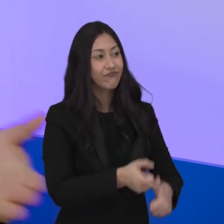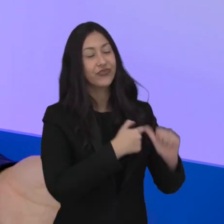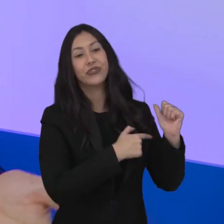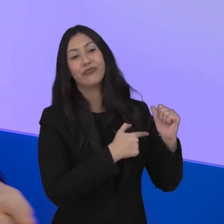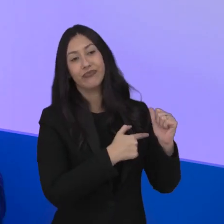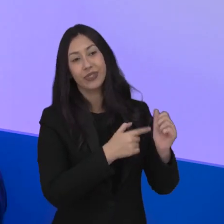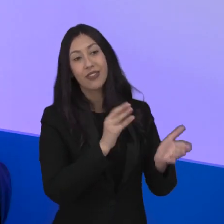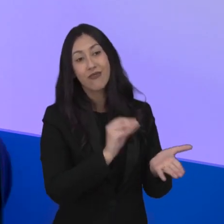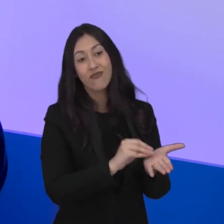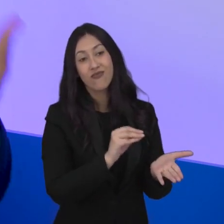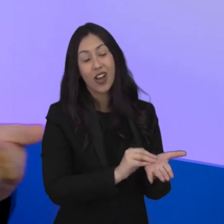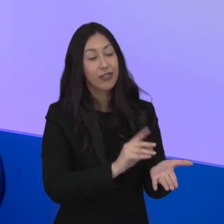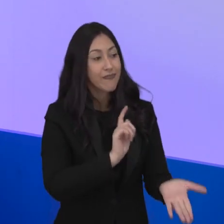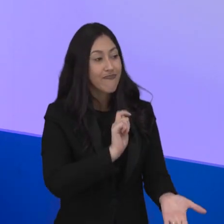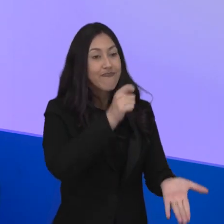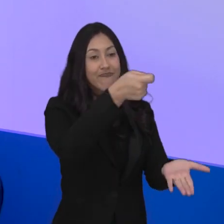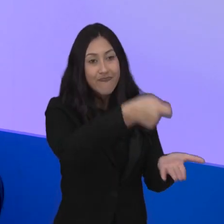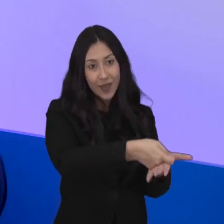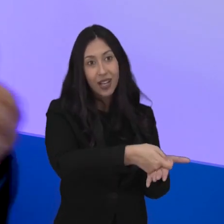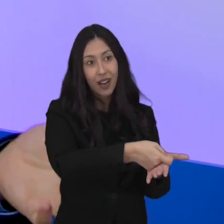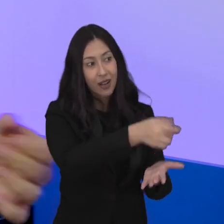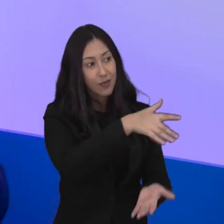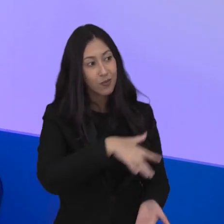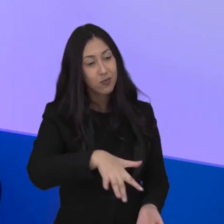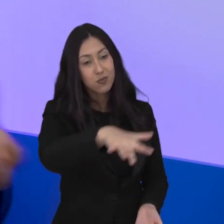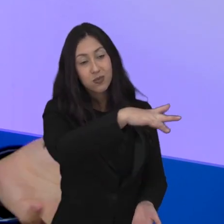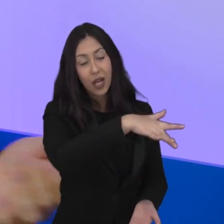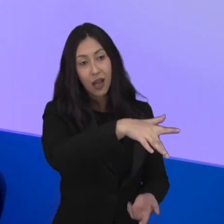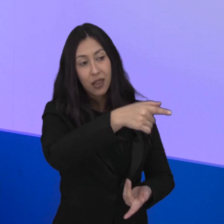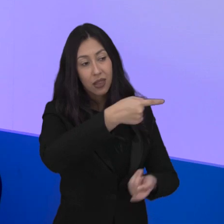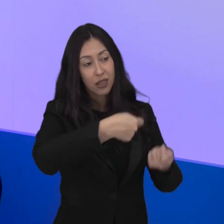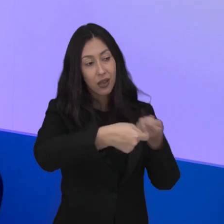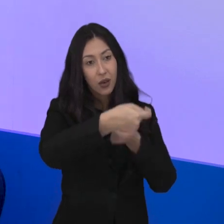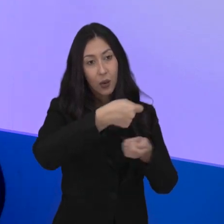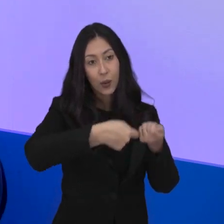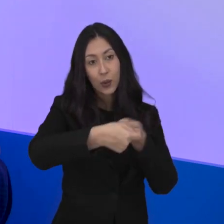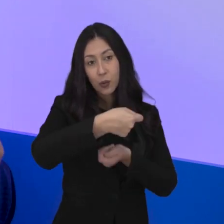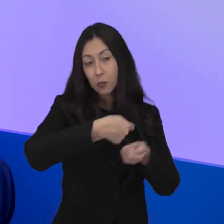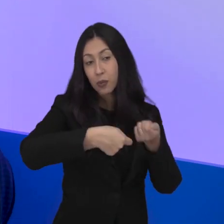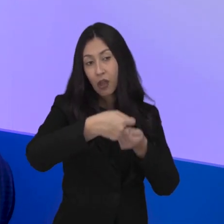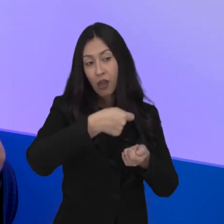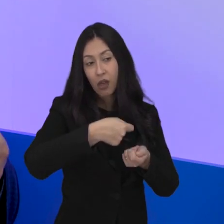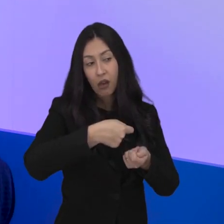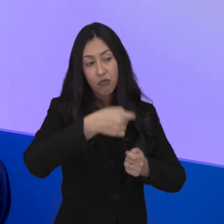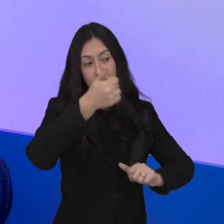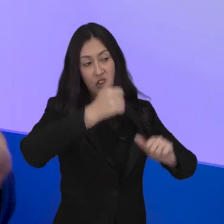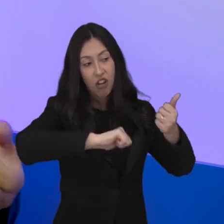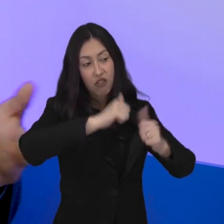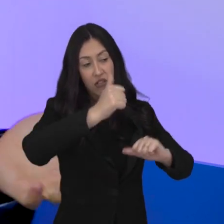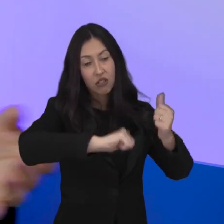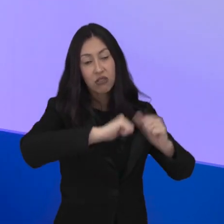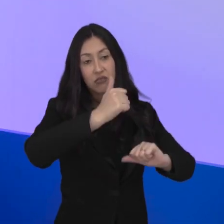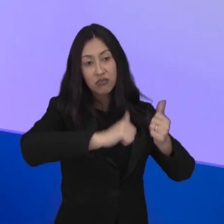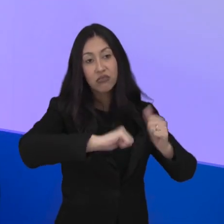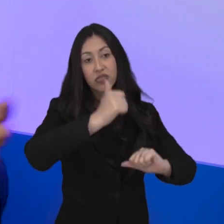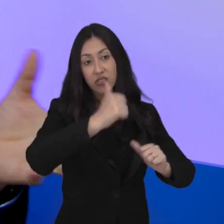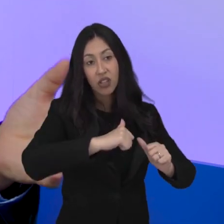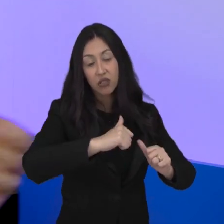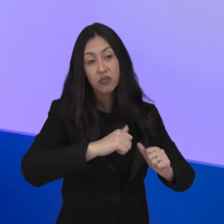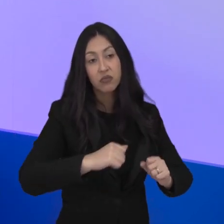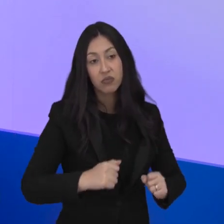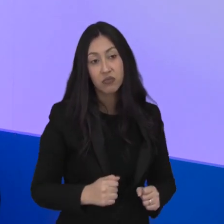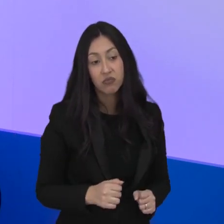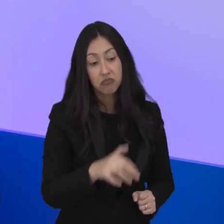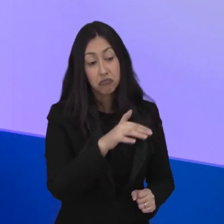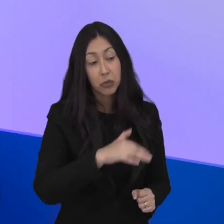déficit nominal, que é o que a gente costuma olhar dentro das análises dos economistas, né? Das análises que são feitas dentro